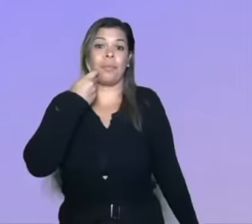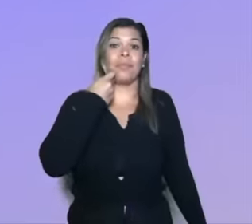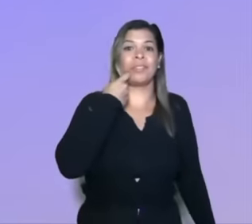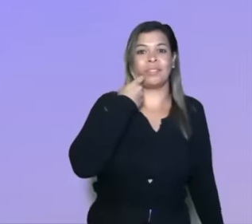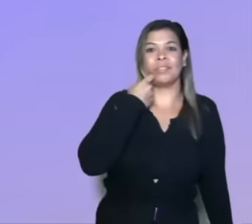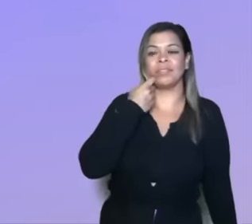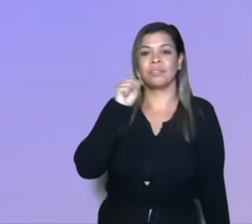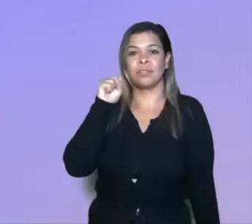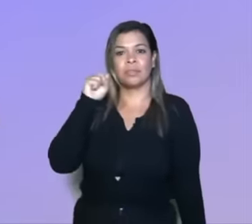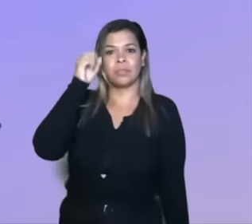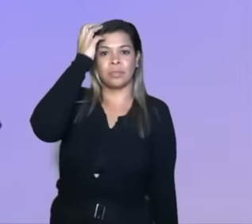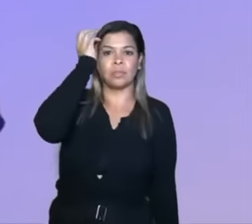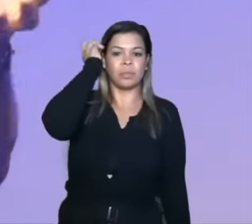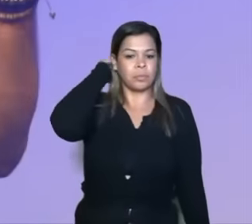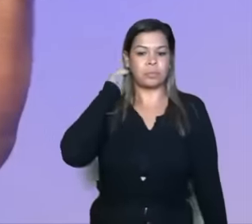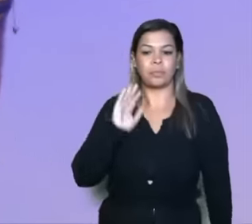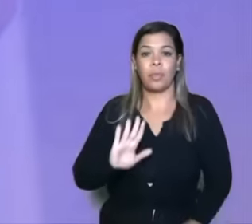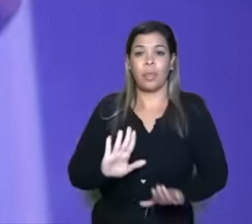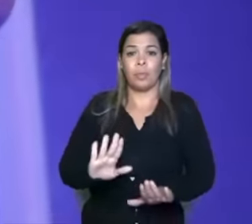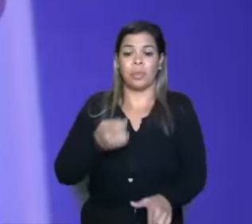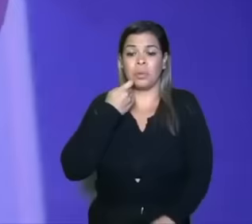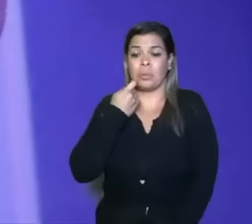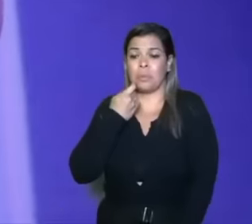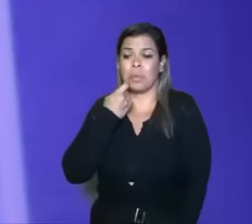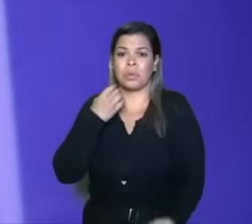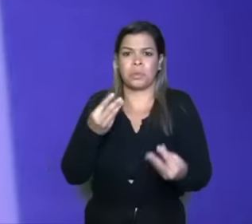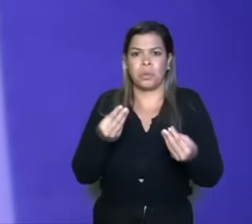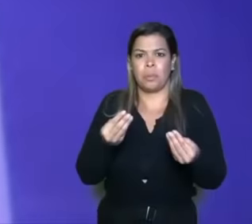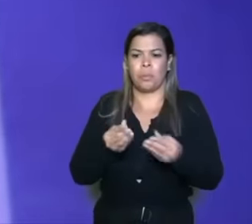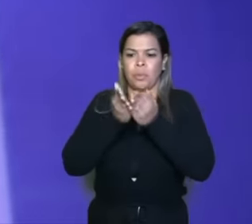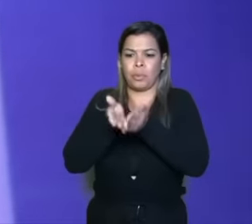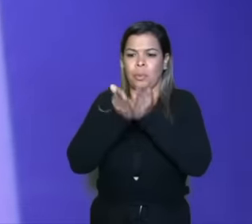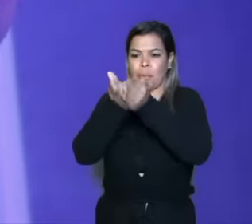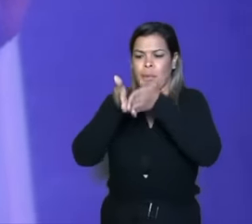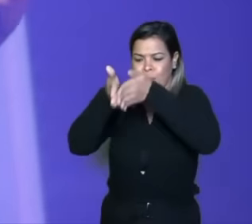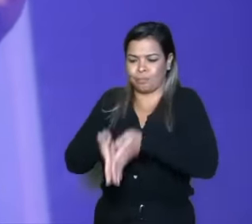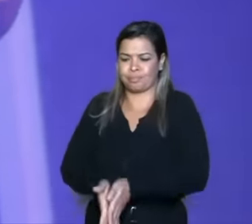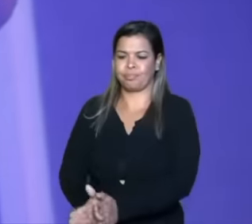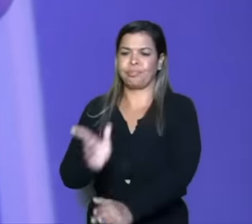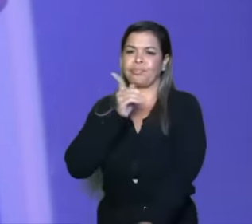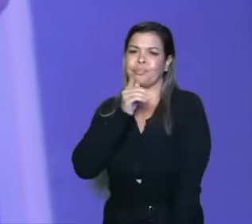Sim, mas peixe demais faz o barco afundar.